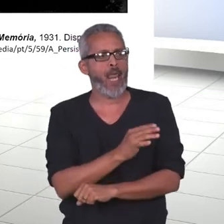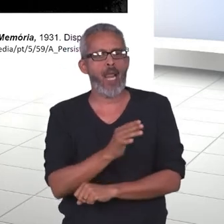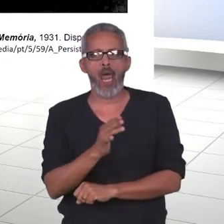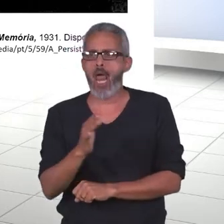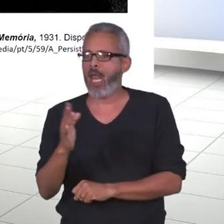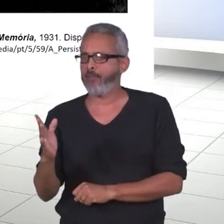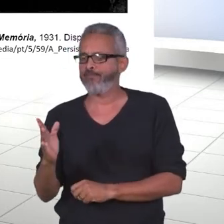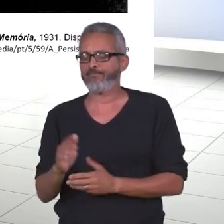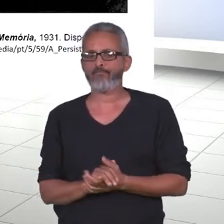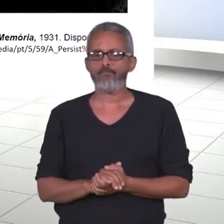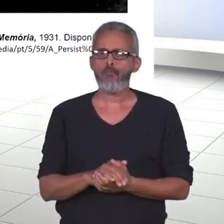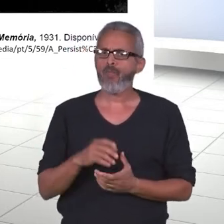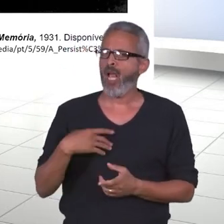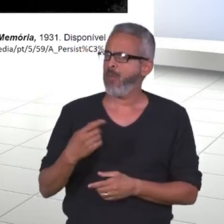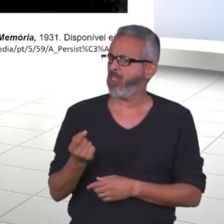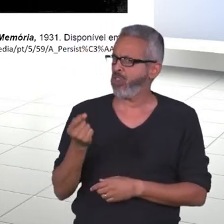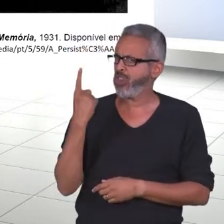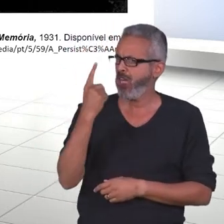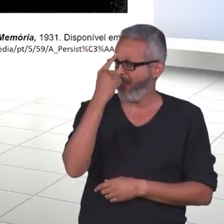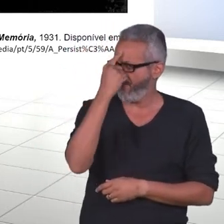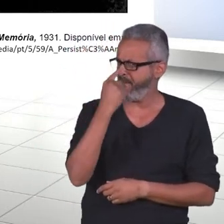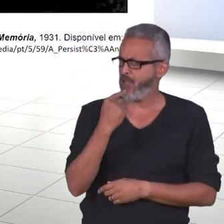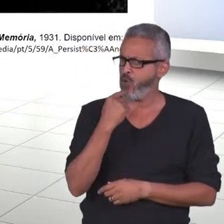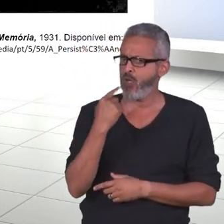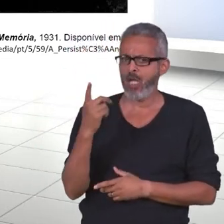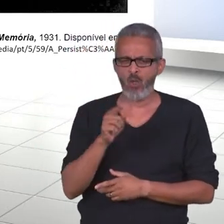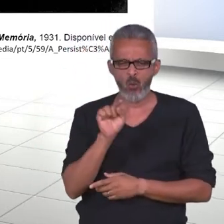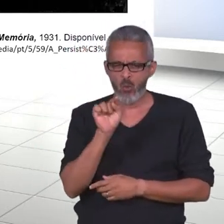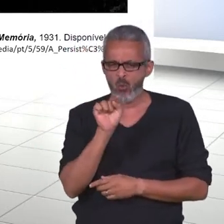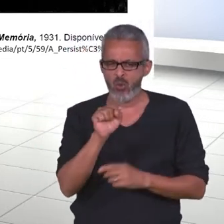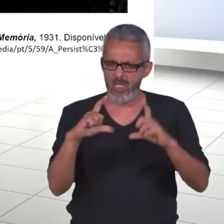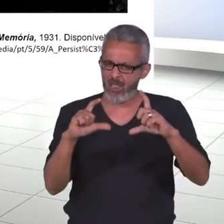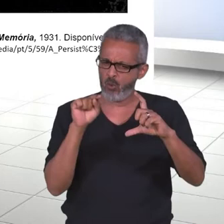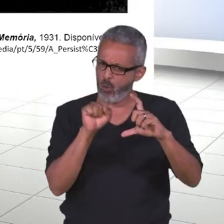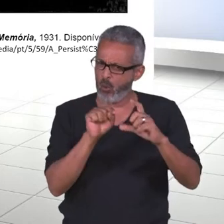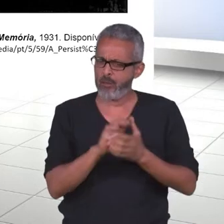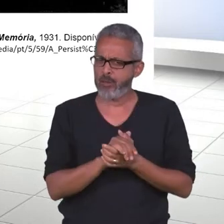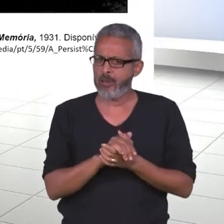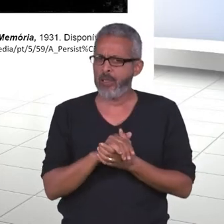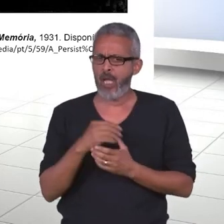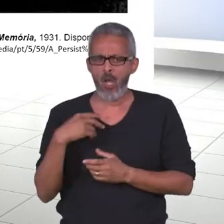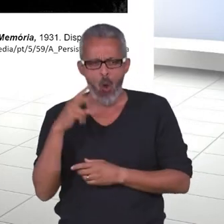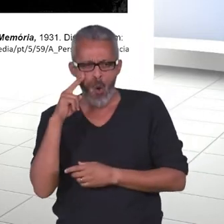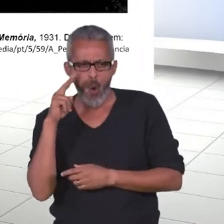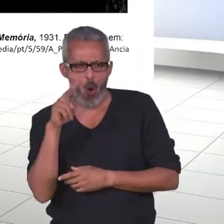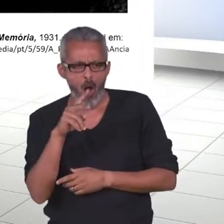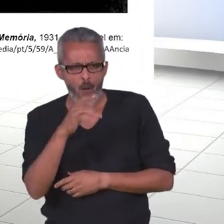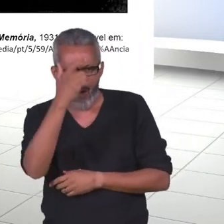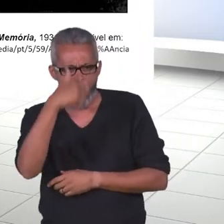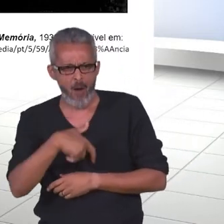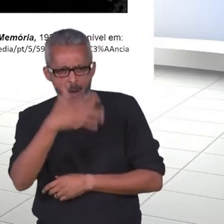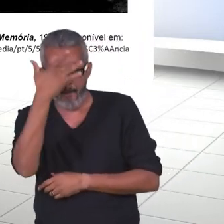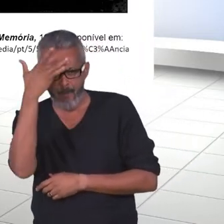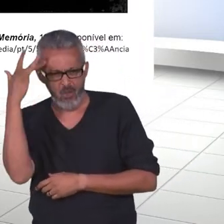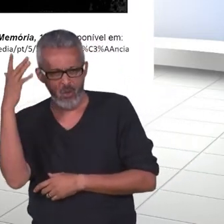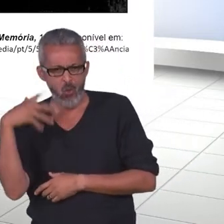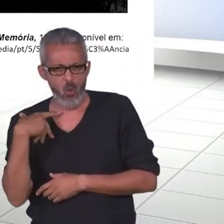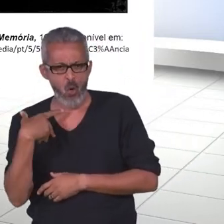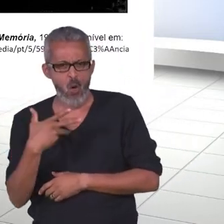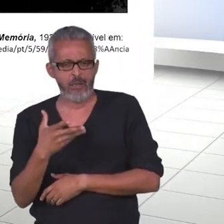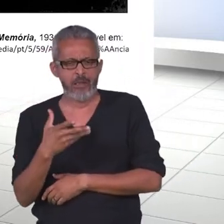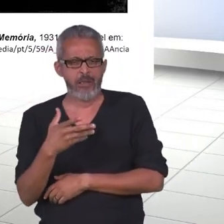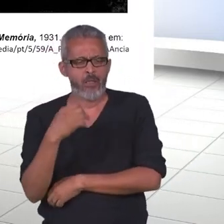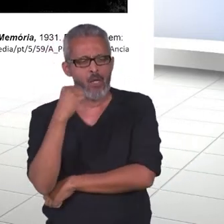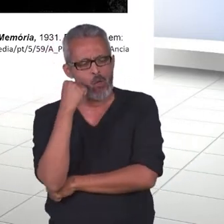tempo. Há também uma estranha figura lá no centro, observem, que nos remete a uma pessoa de